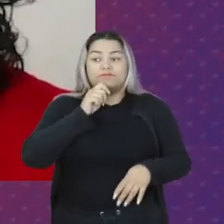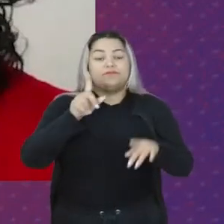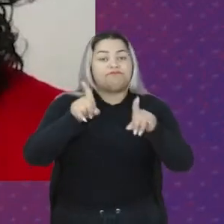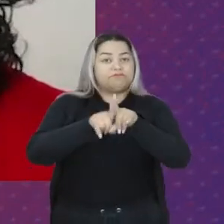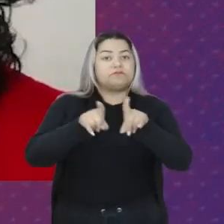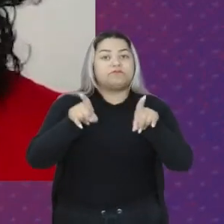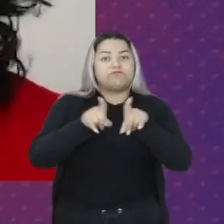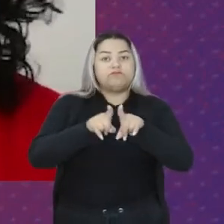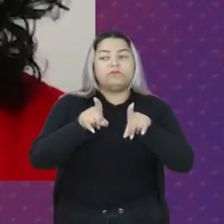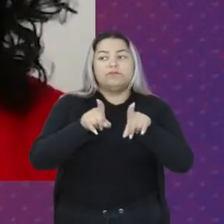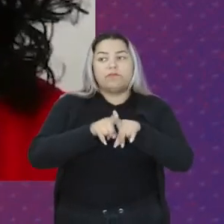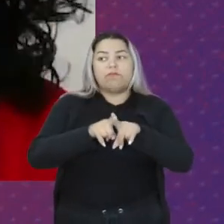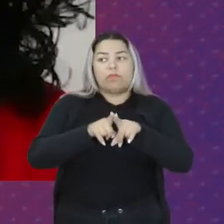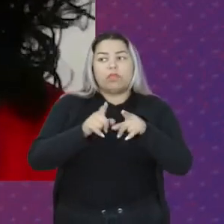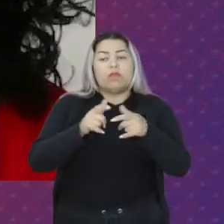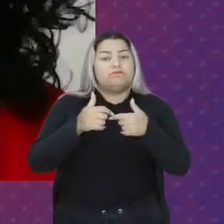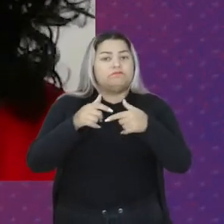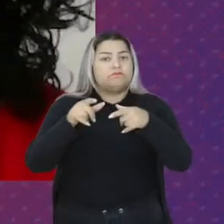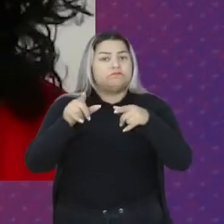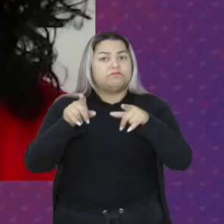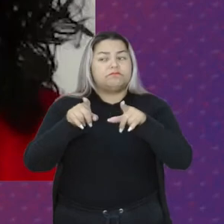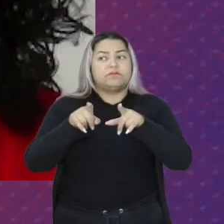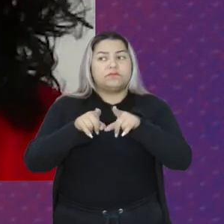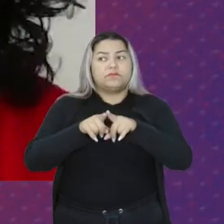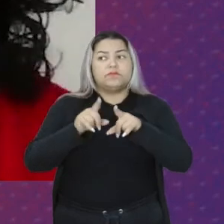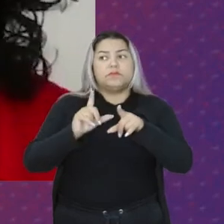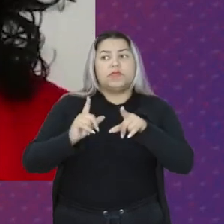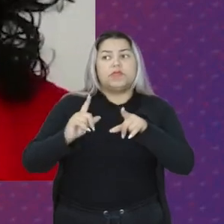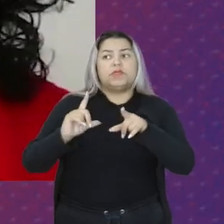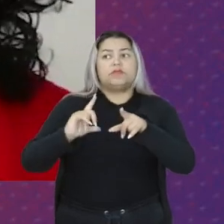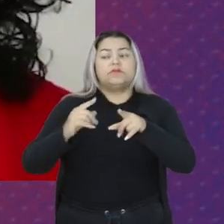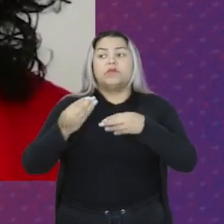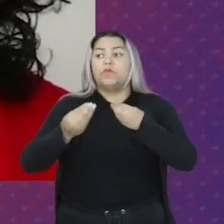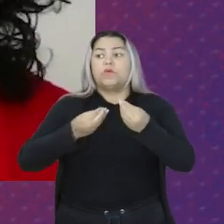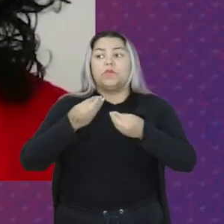adolescente, estando em situação de desvantagem,